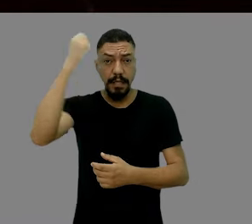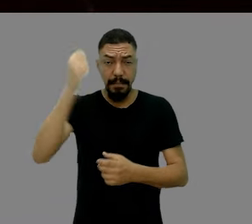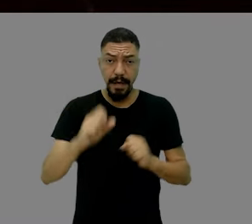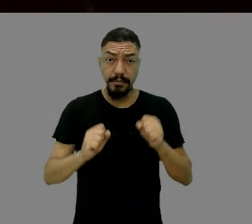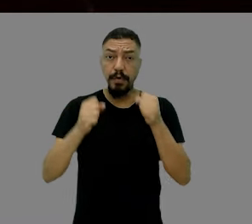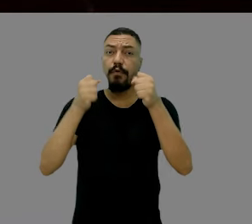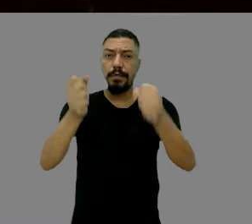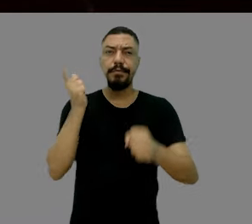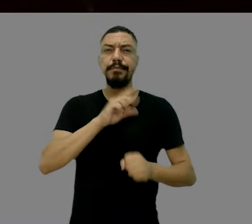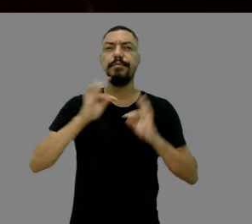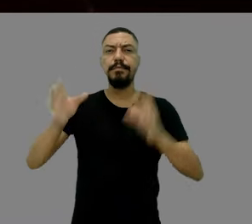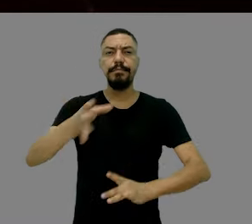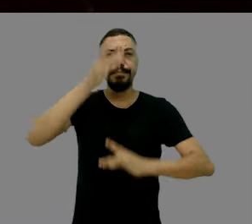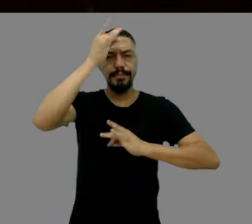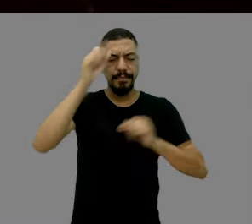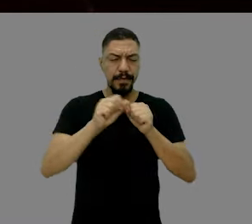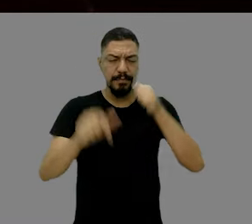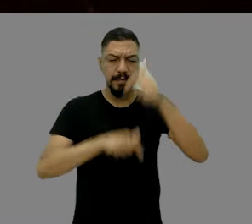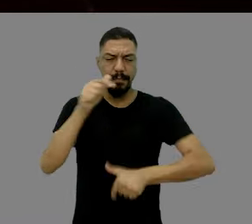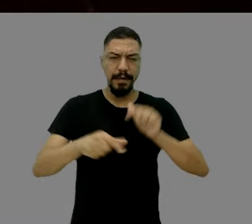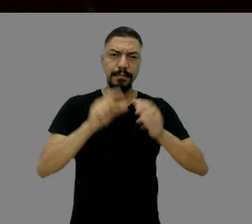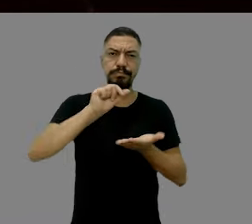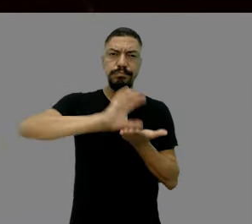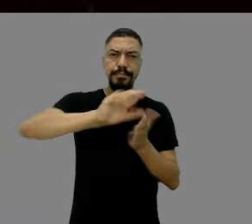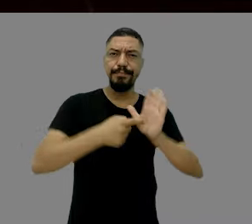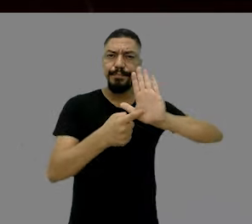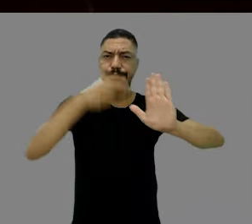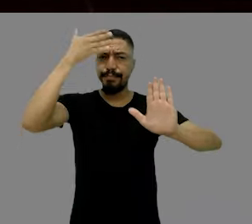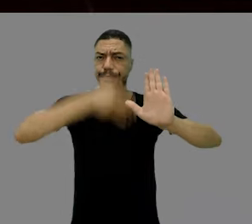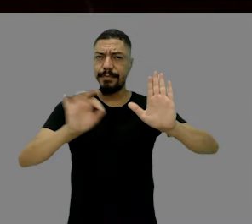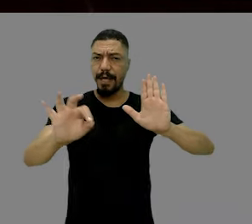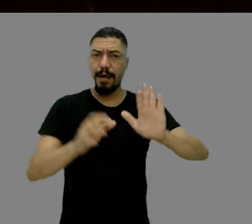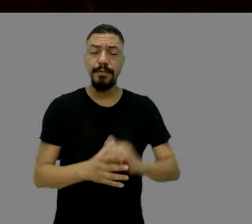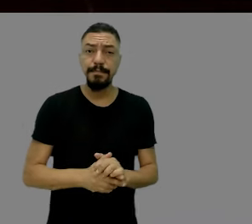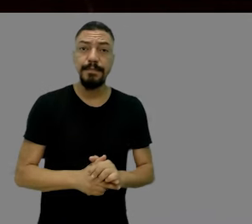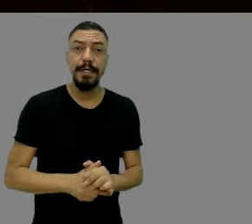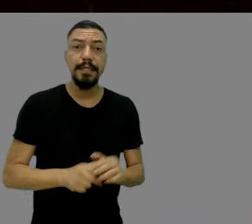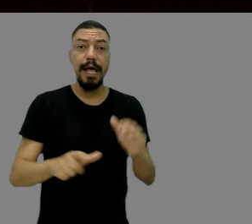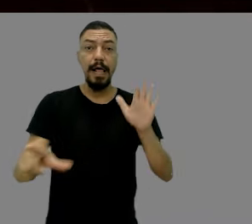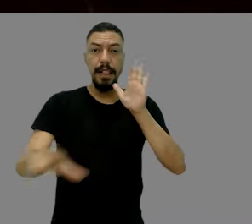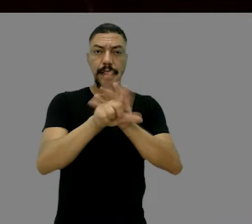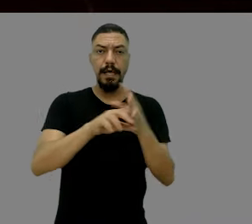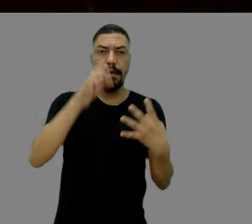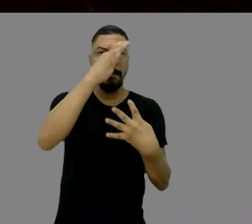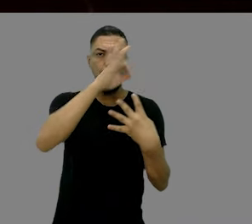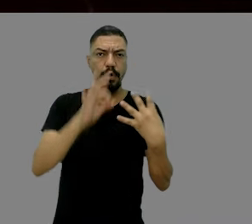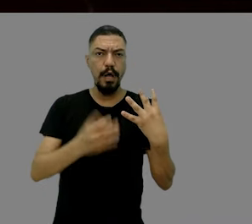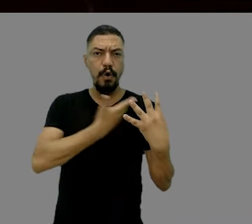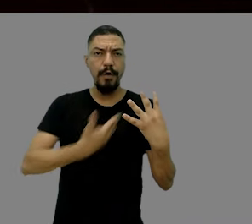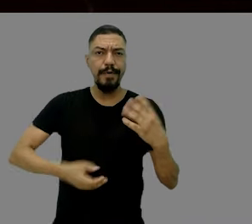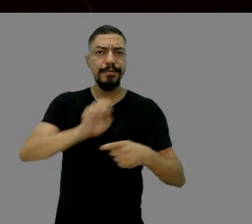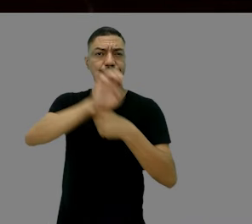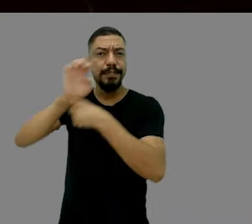possa fazer redondinha a prestação de contas. Na Paulo Gustavo, do Governo do Estado, o que eles